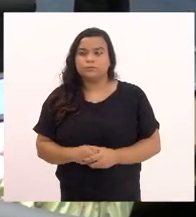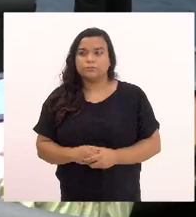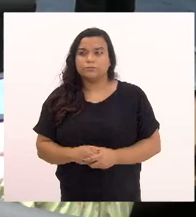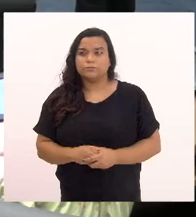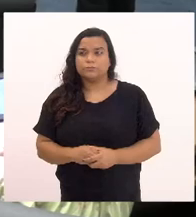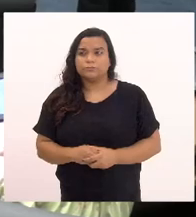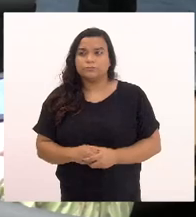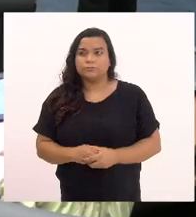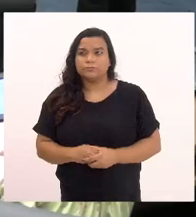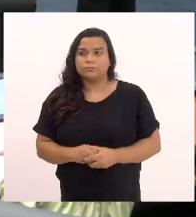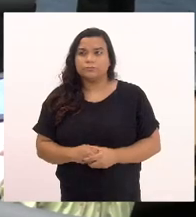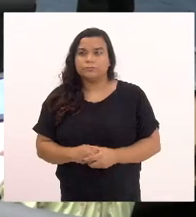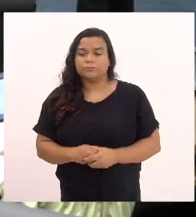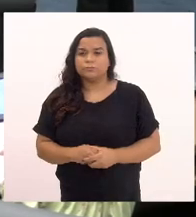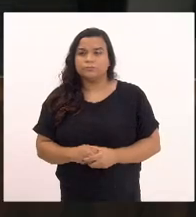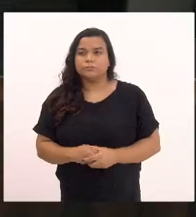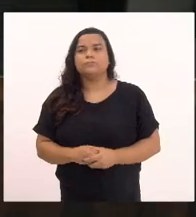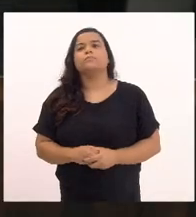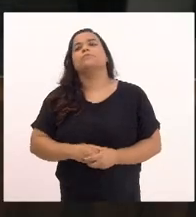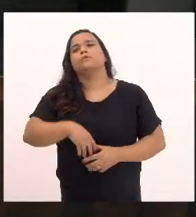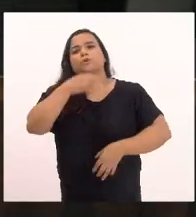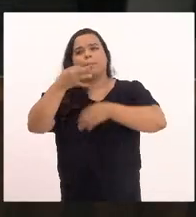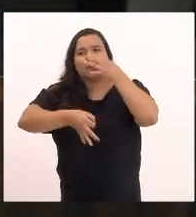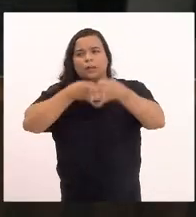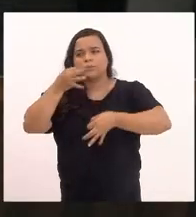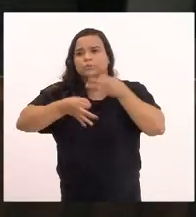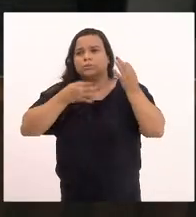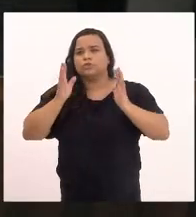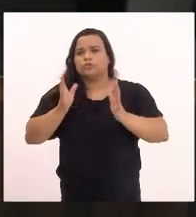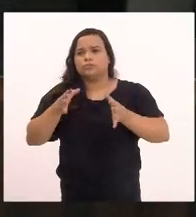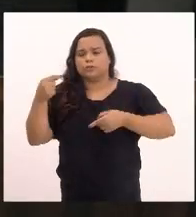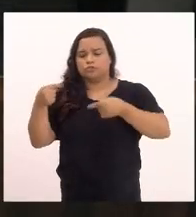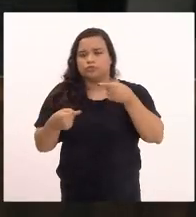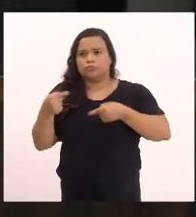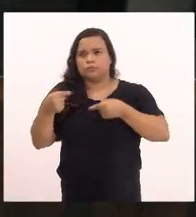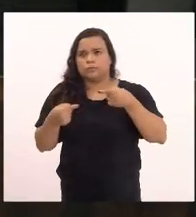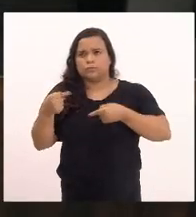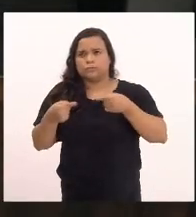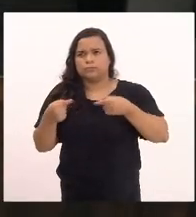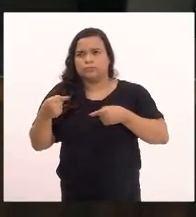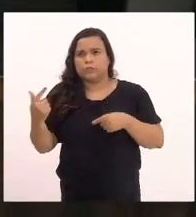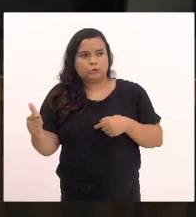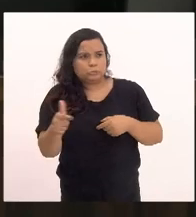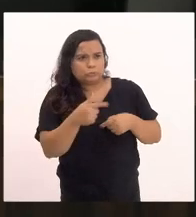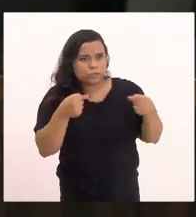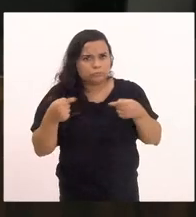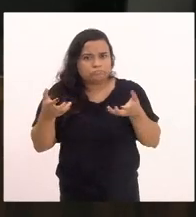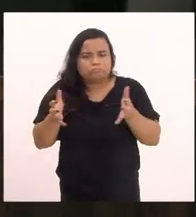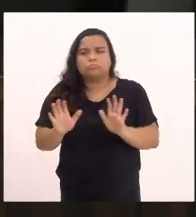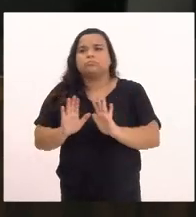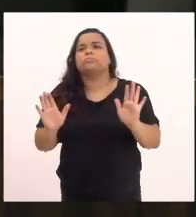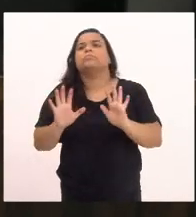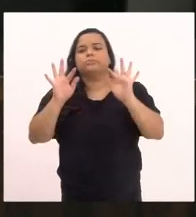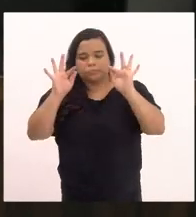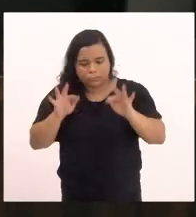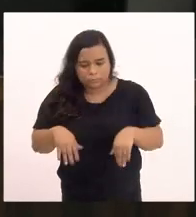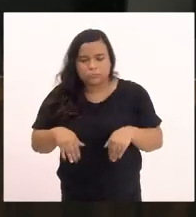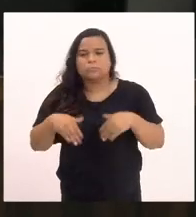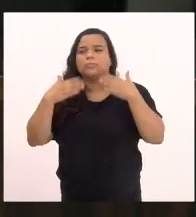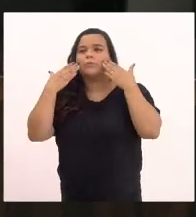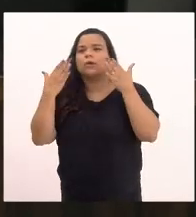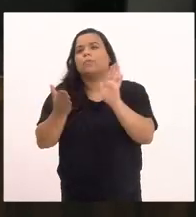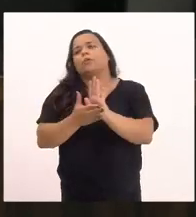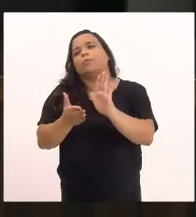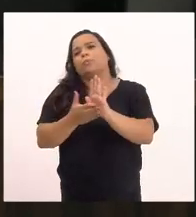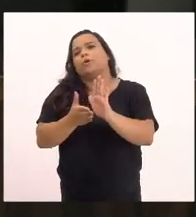E de plenário. Os pareceres emitidos em discussão. Não havendo quem queira discutir, encerrada a discussão, a presente proposta